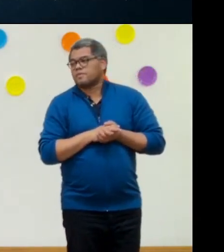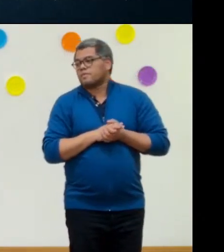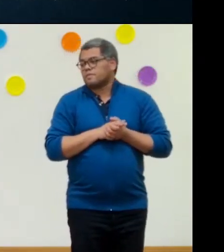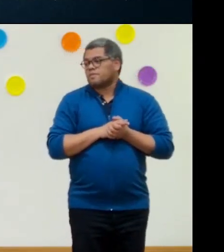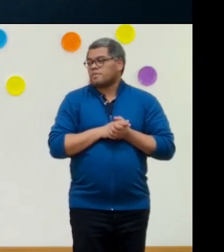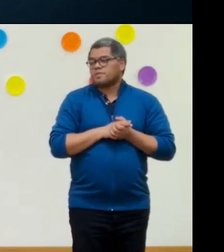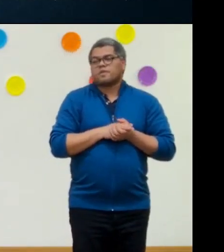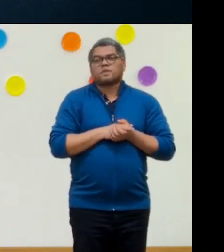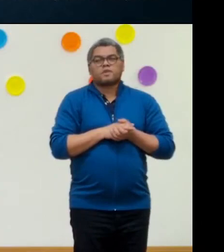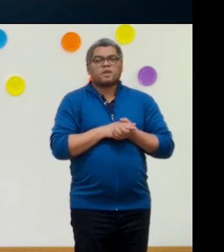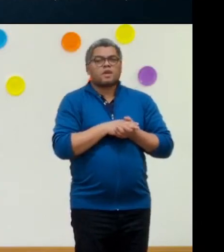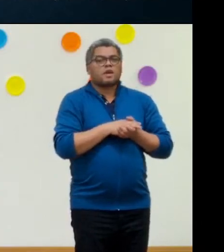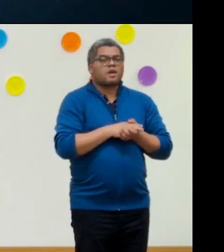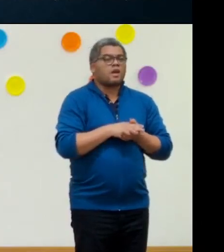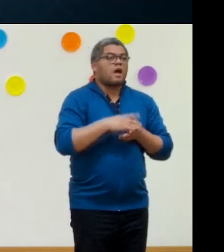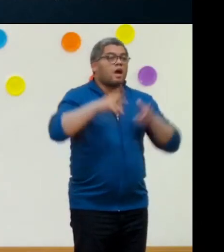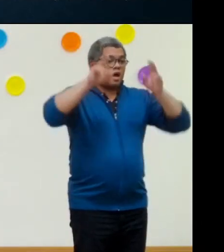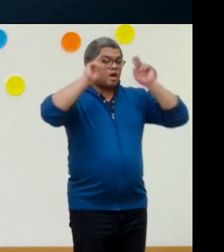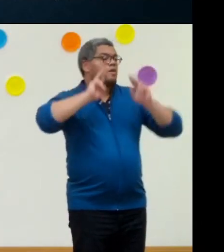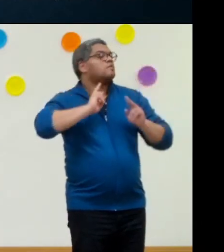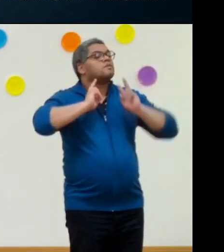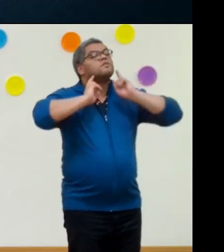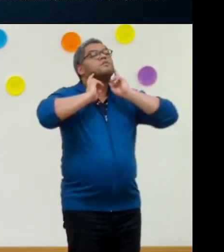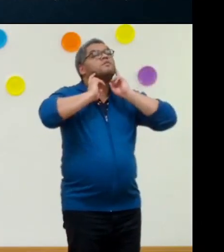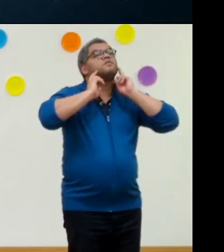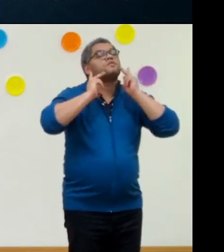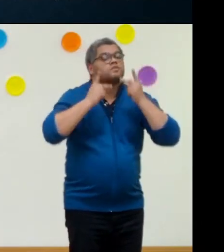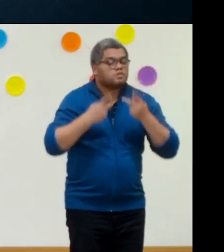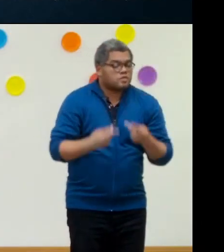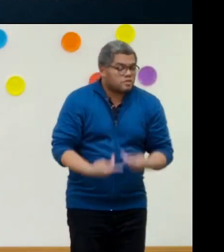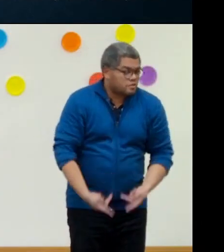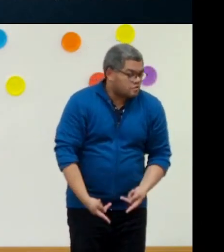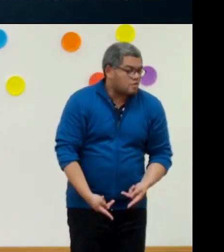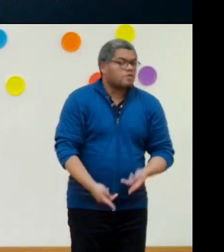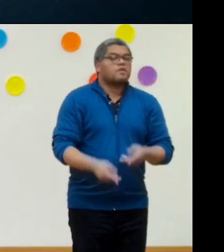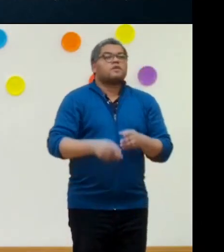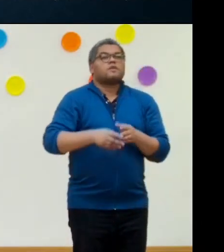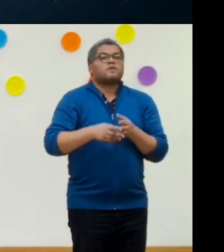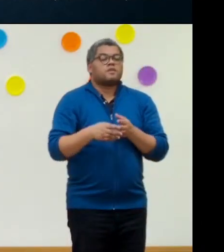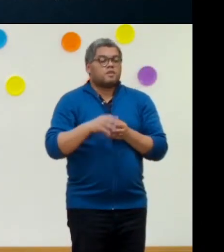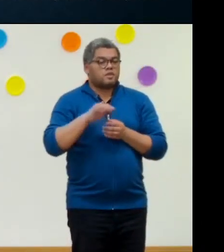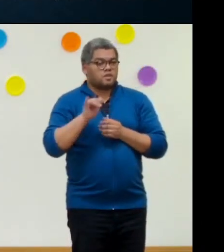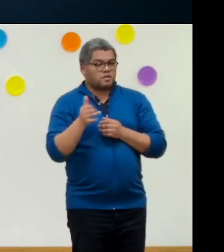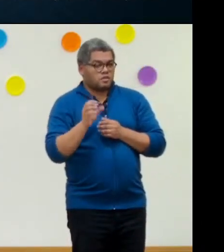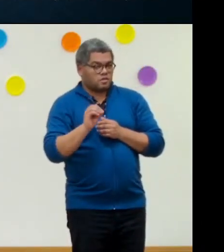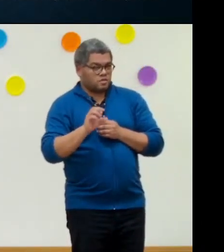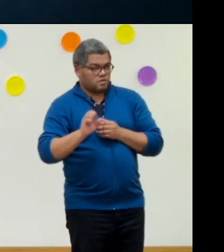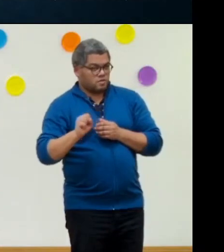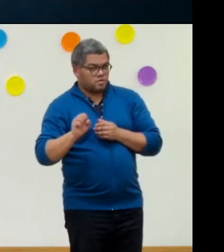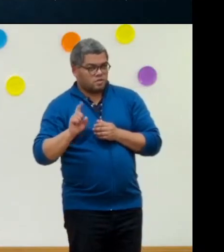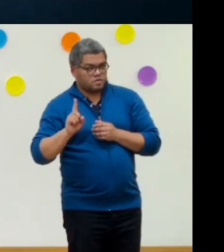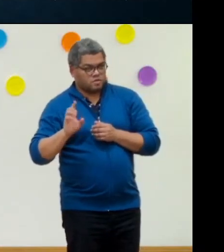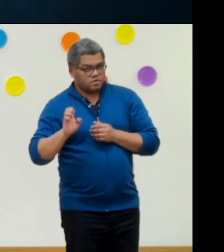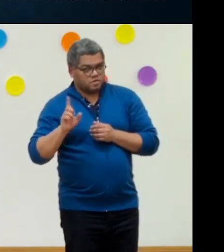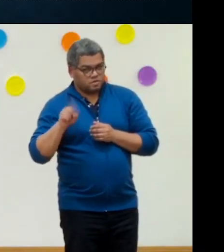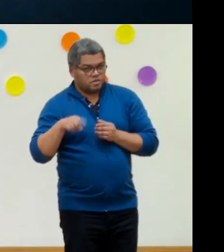Não tem desculpa. Mas são os hormônios. Lembra, o reverendo Jonatas falou, José também tinha hormônios. Ele